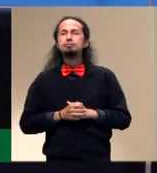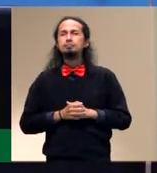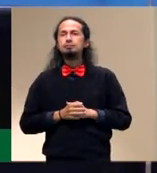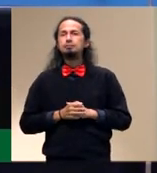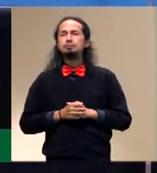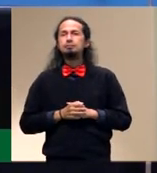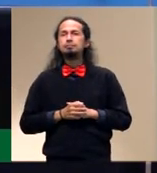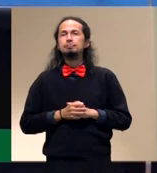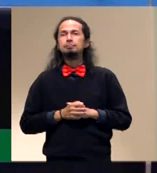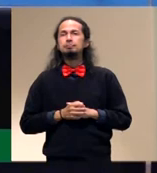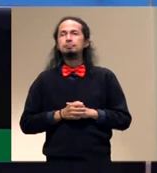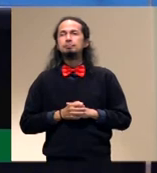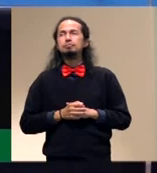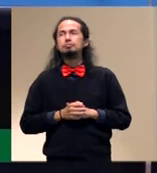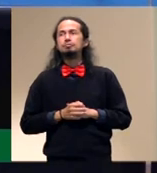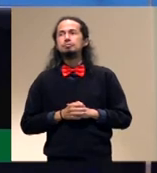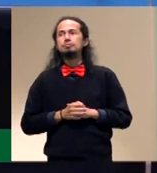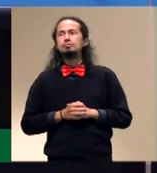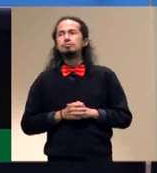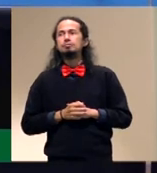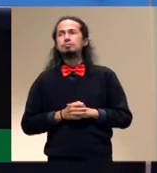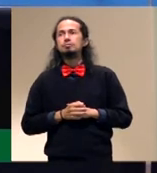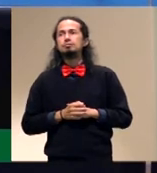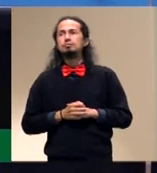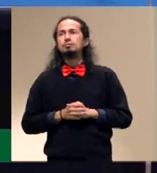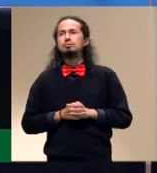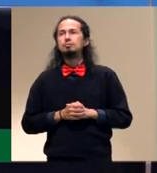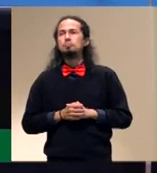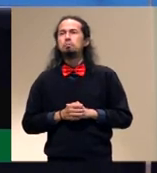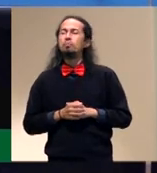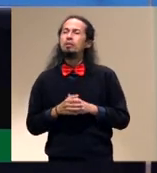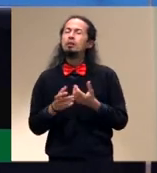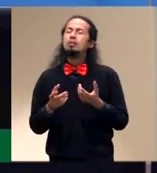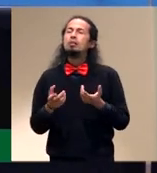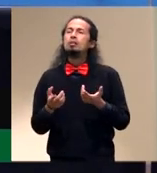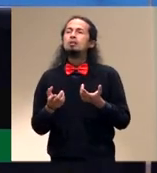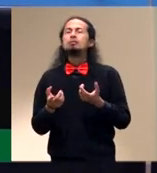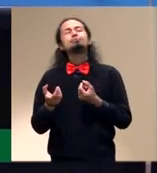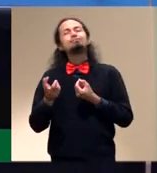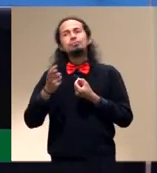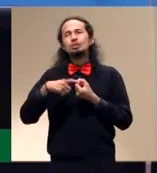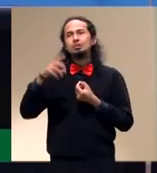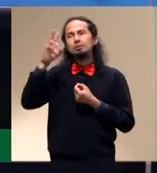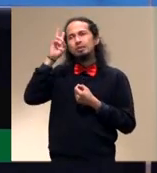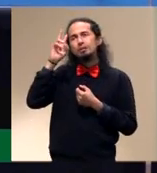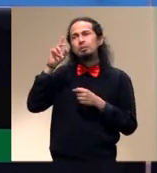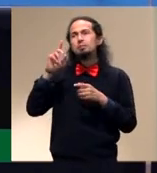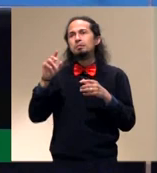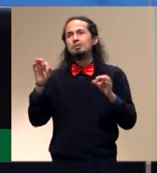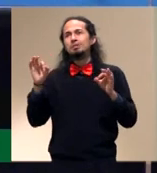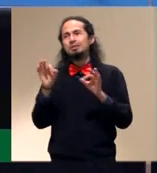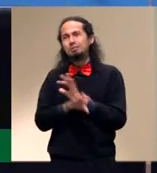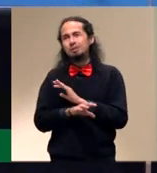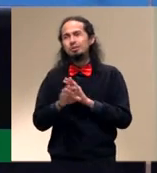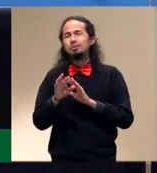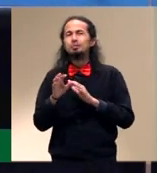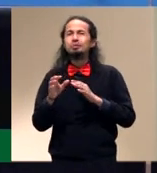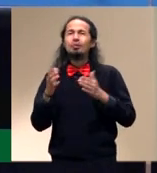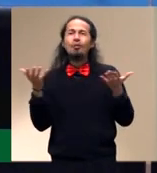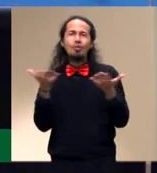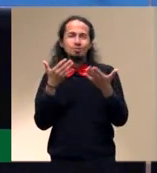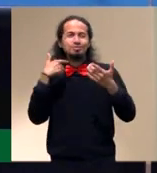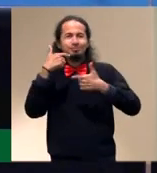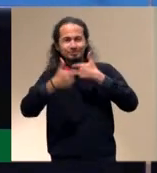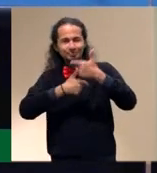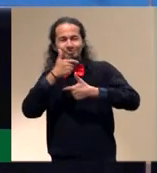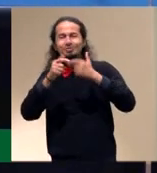Então, voltando aqui, né, a essa questão do que essa minha fala aqui, para finalizar o dia de hoje, na verdade, eu